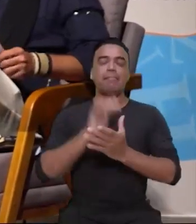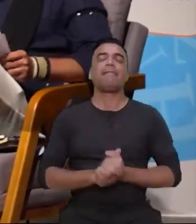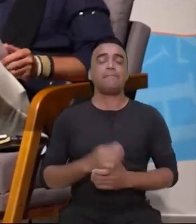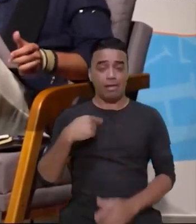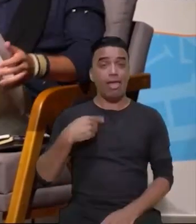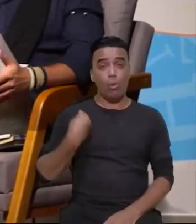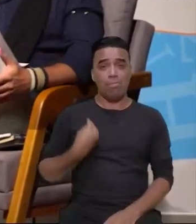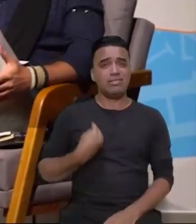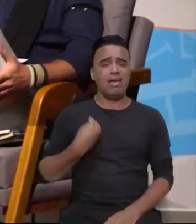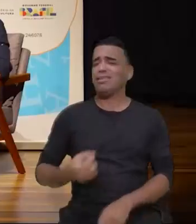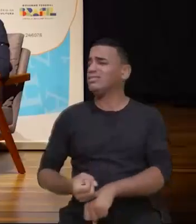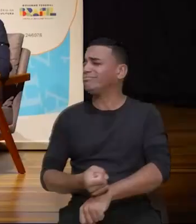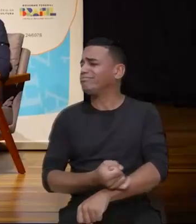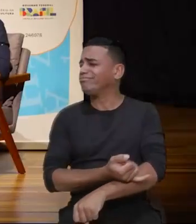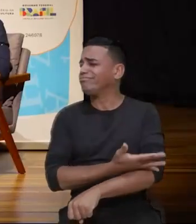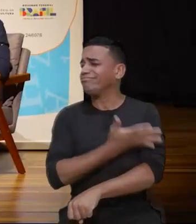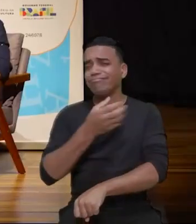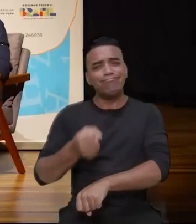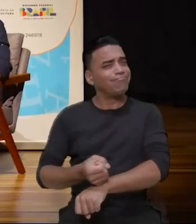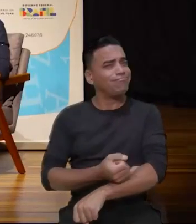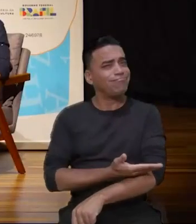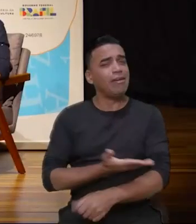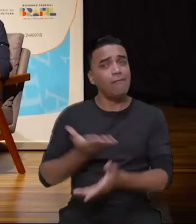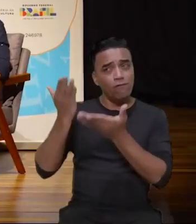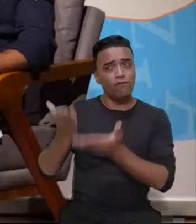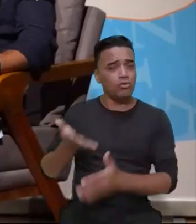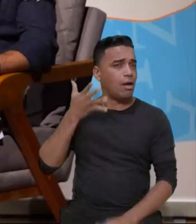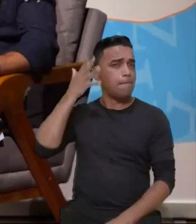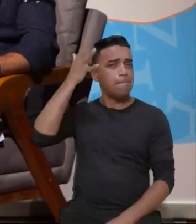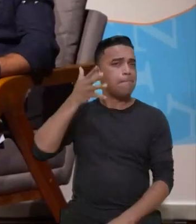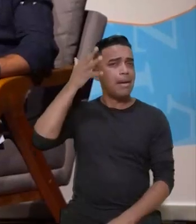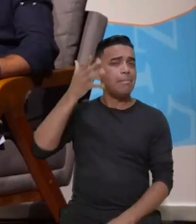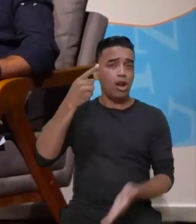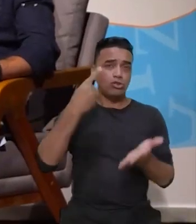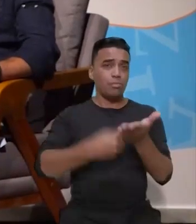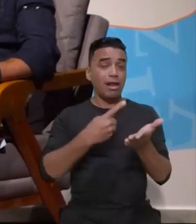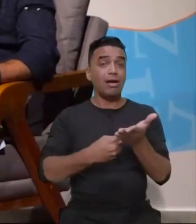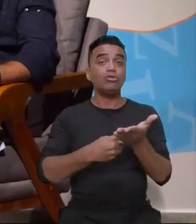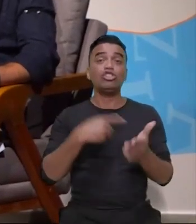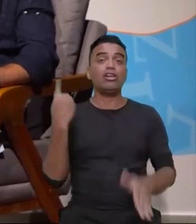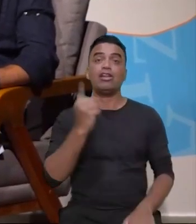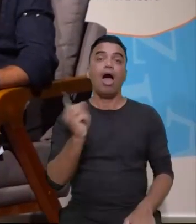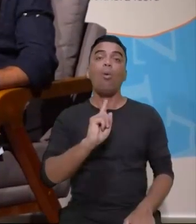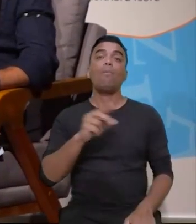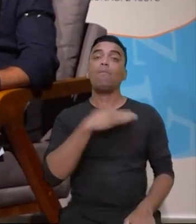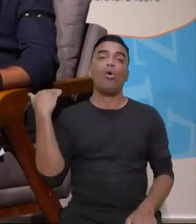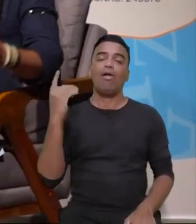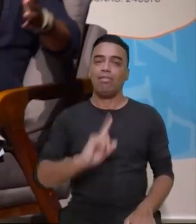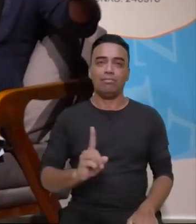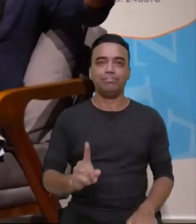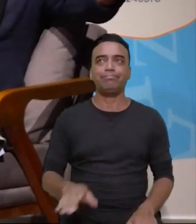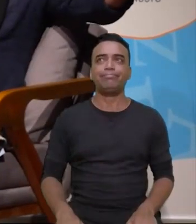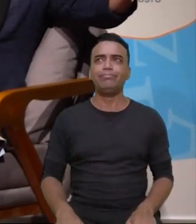Eu estava lá, me emocionei com você, né? Falando, a gente combinamos de não morrer, mas também